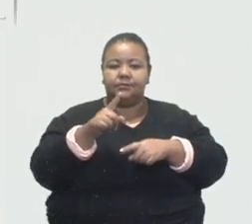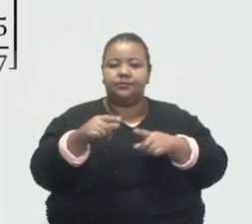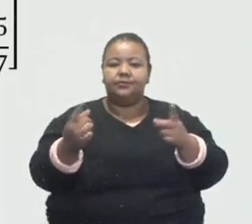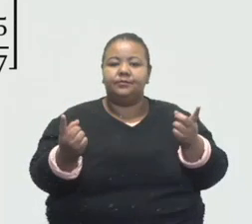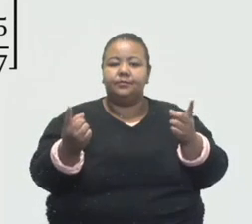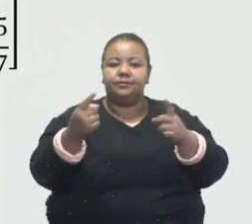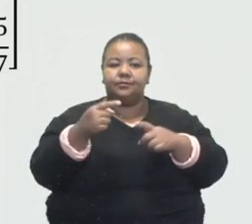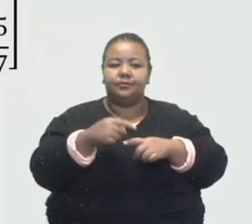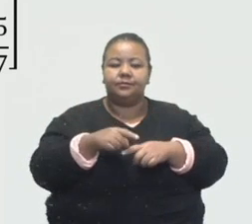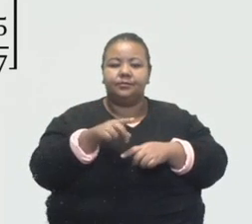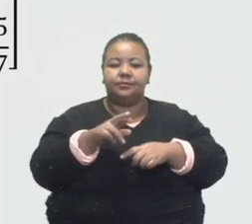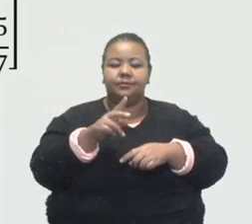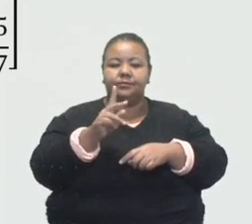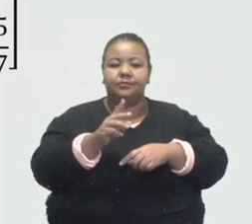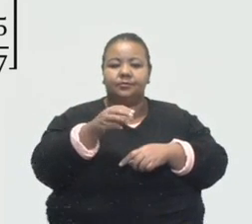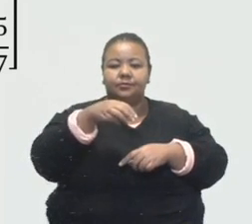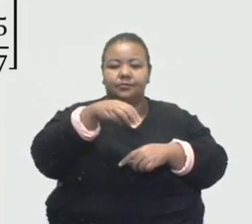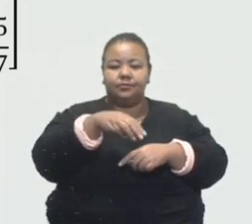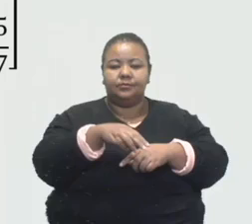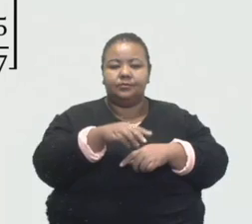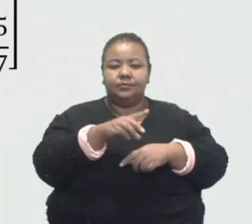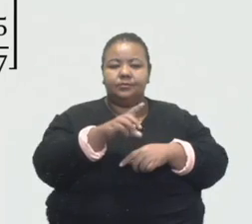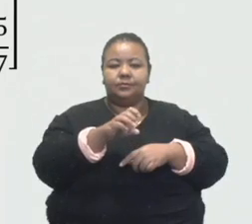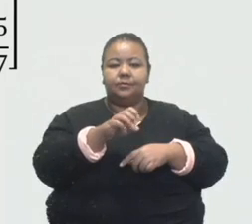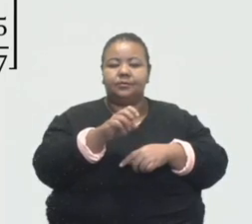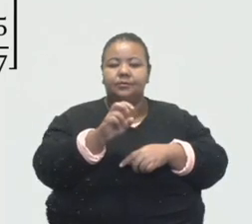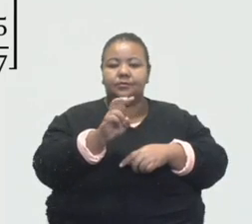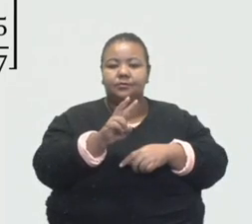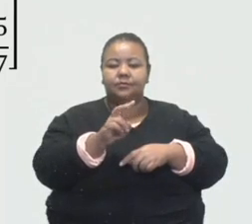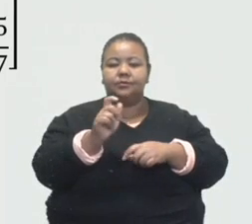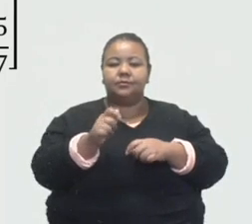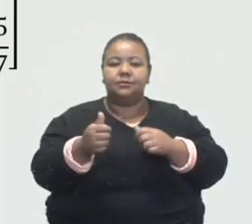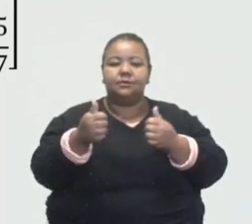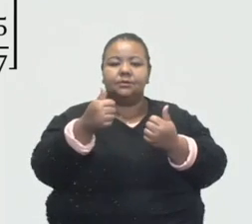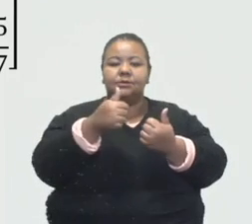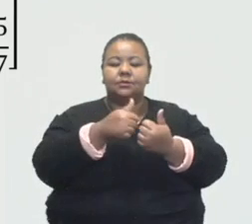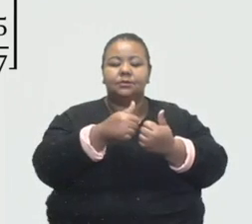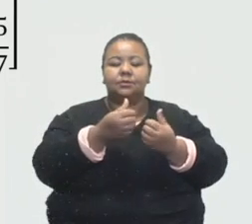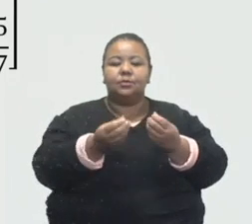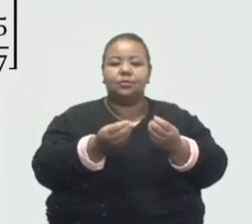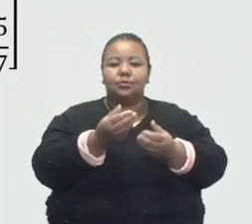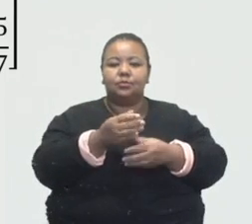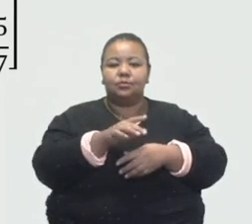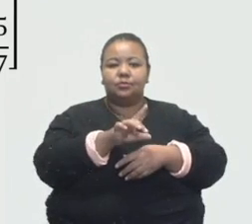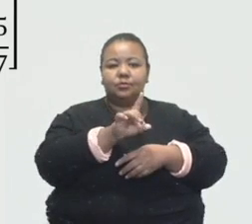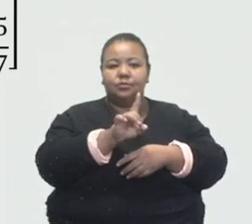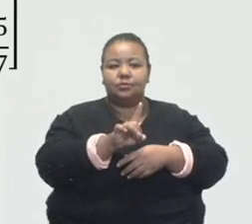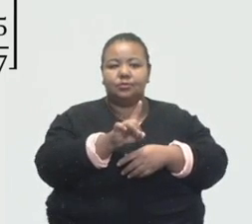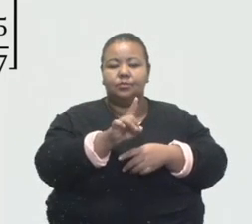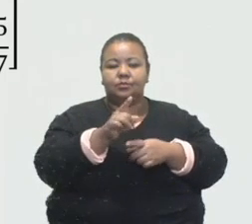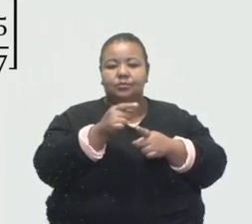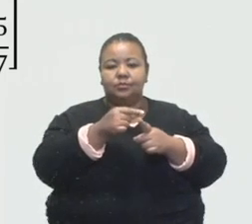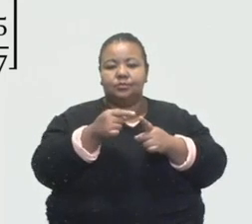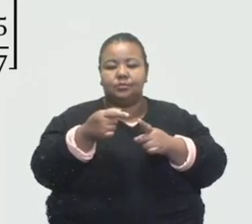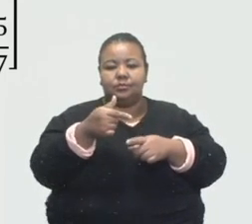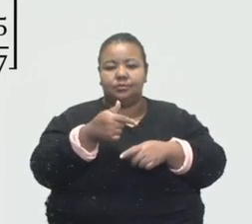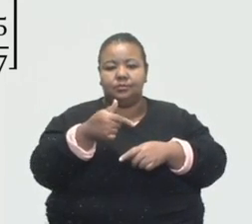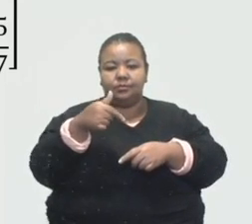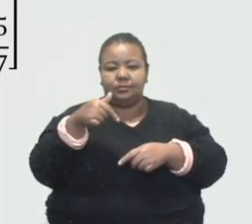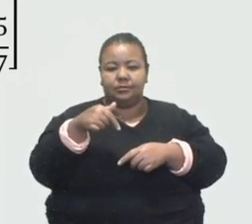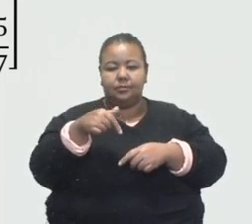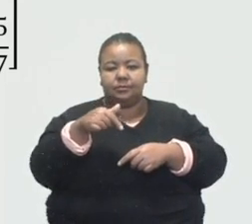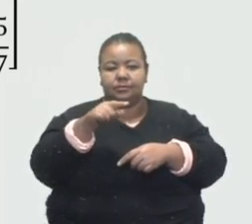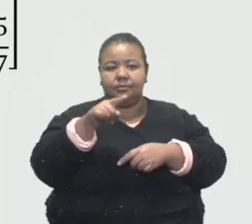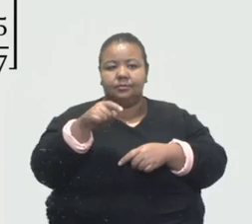inversa, como é uma matriz de ordem 2, ela pode ser obtida da seguinte forma. 1 sobre o determinante